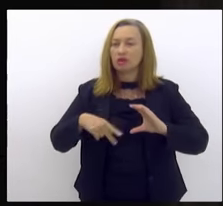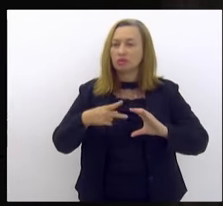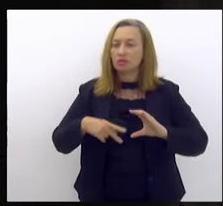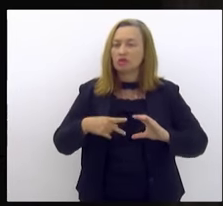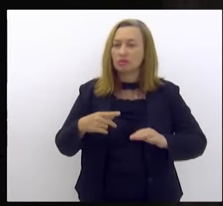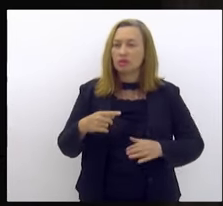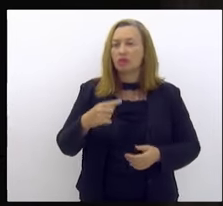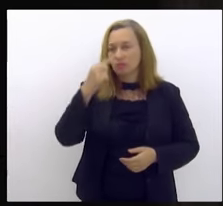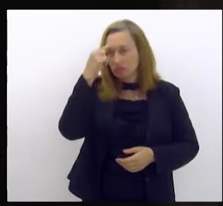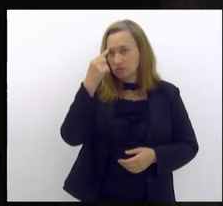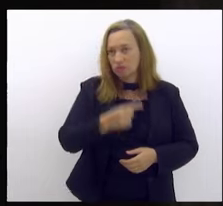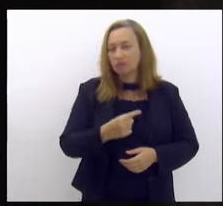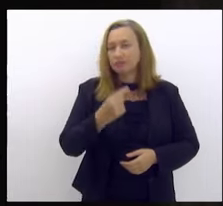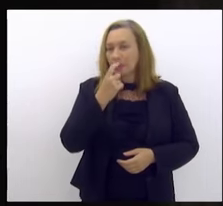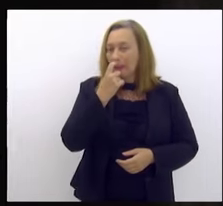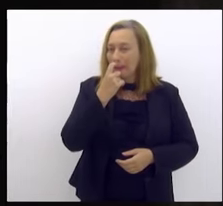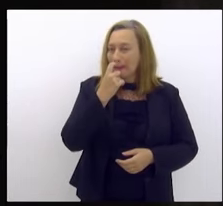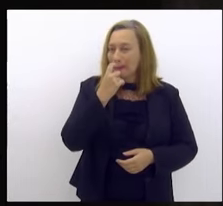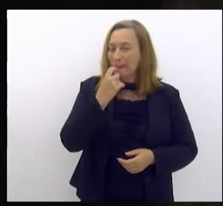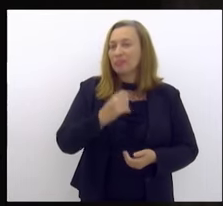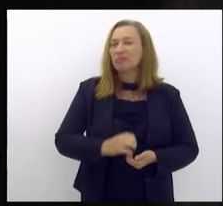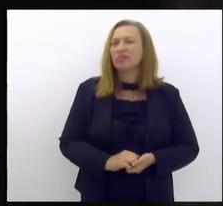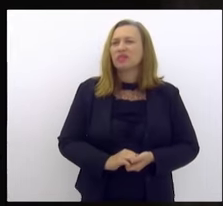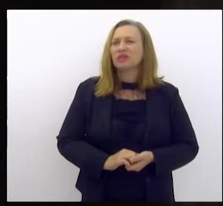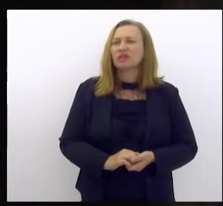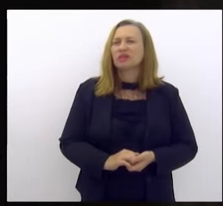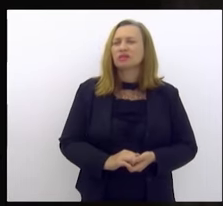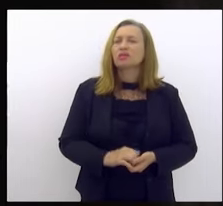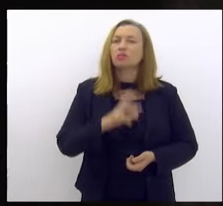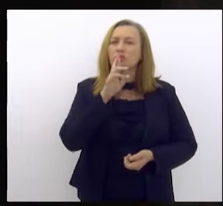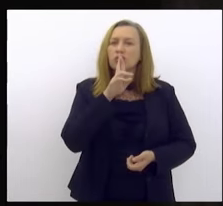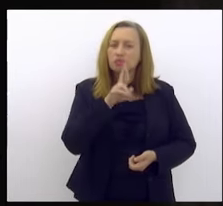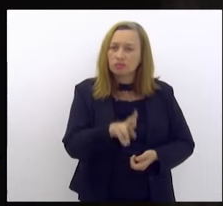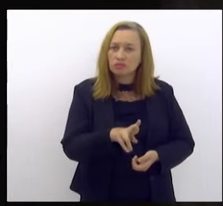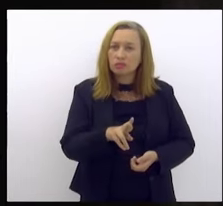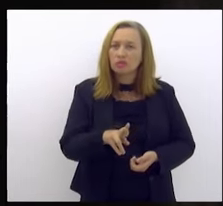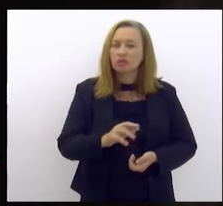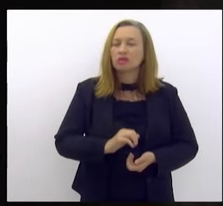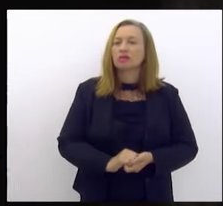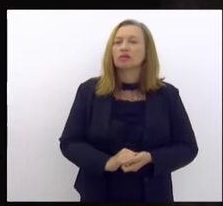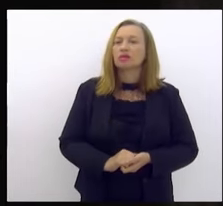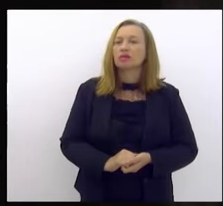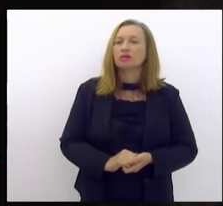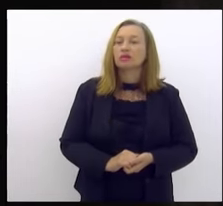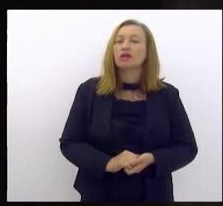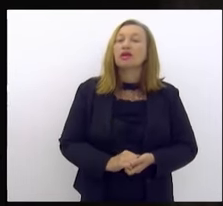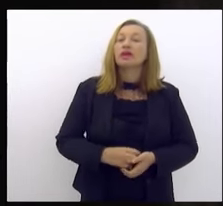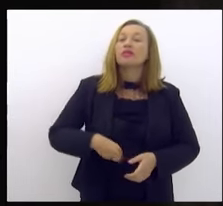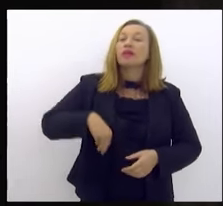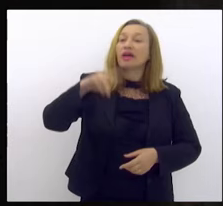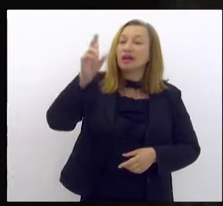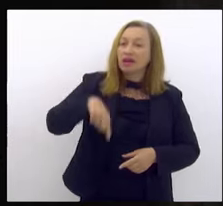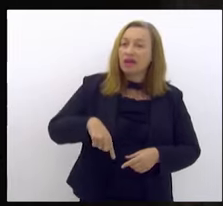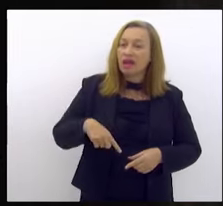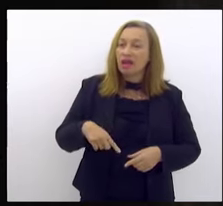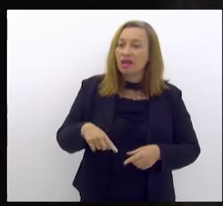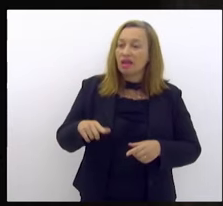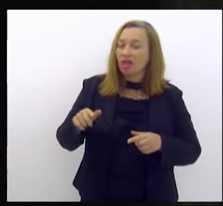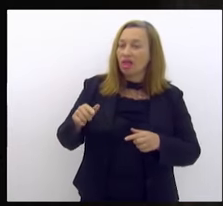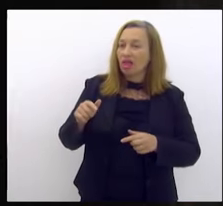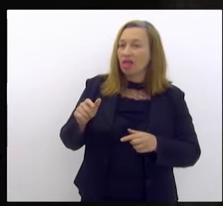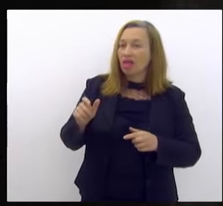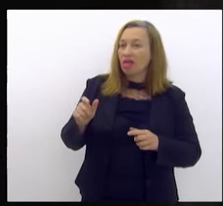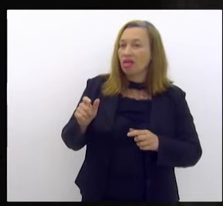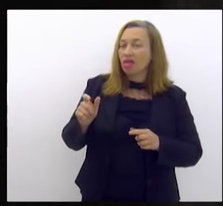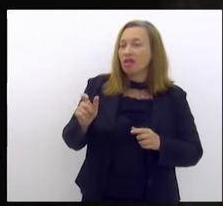Fica aqui, né, uma resposta para aqueles que criticam as nossas fiscalizações,